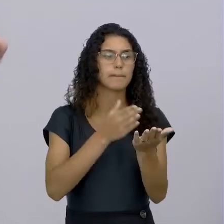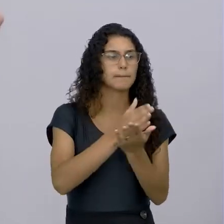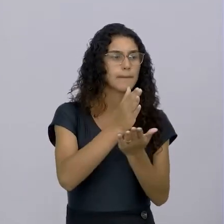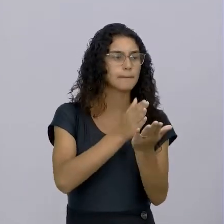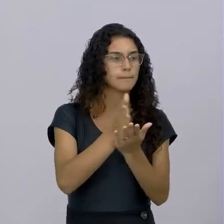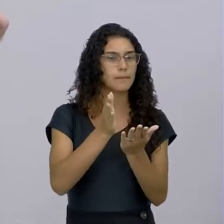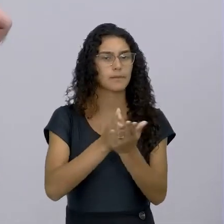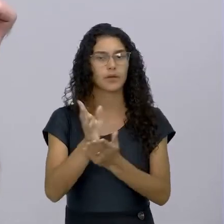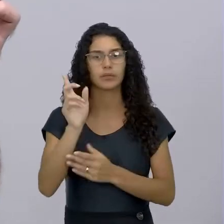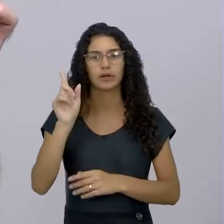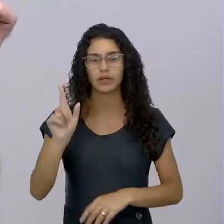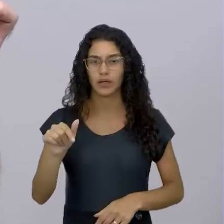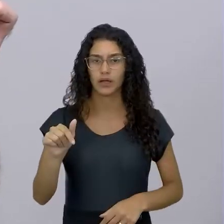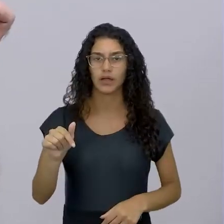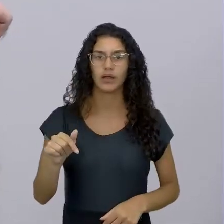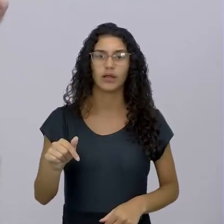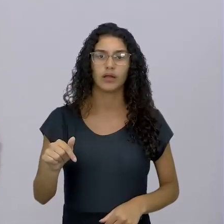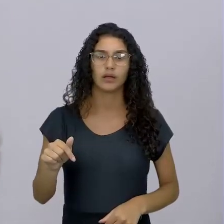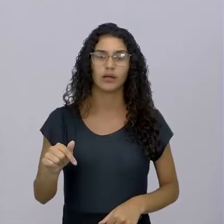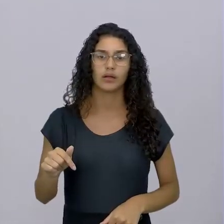diretrizes que são